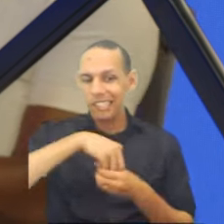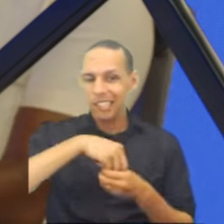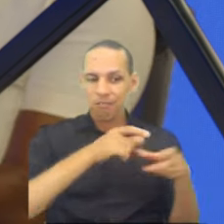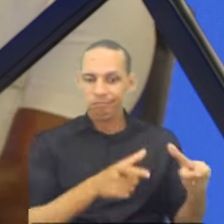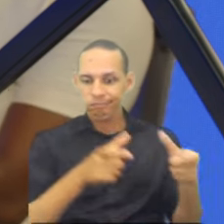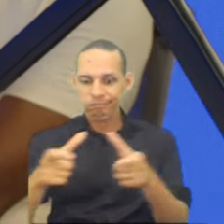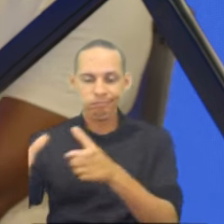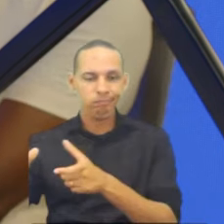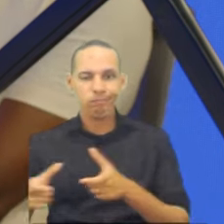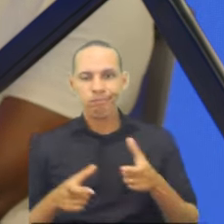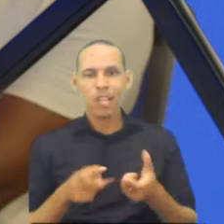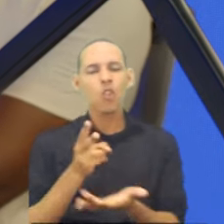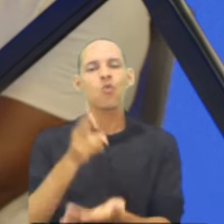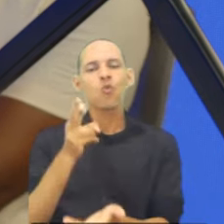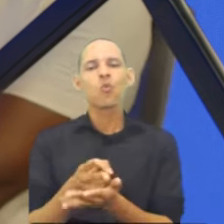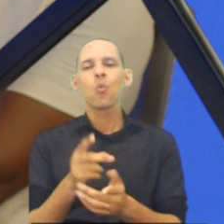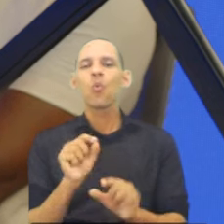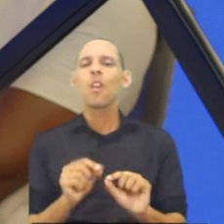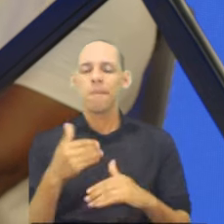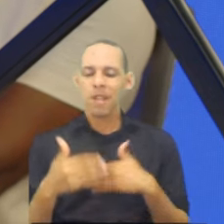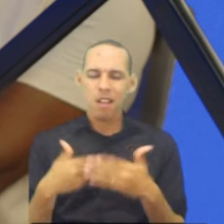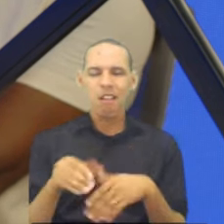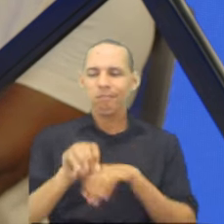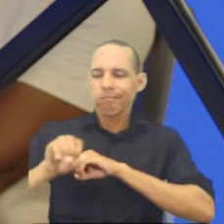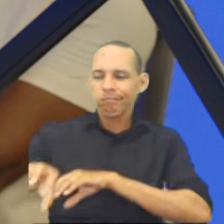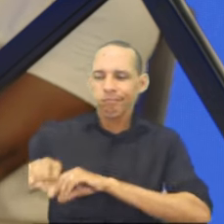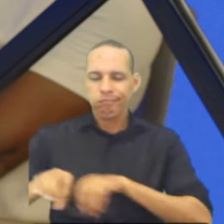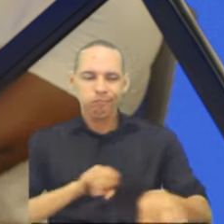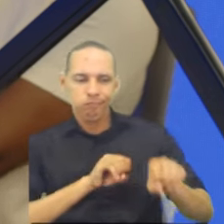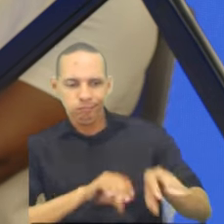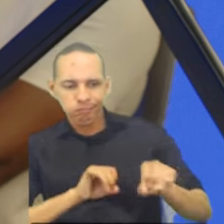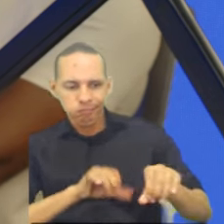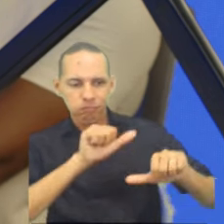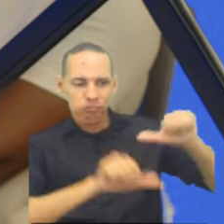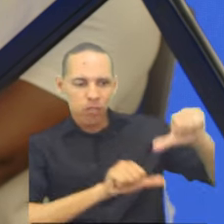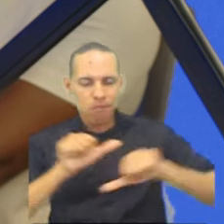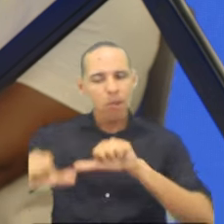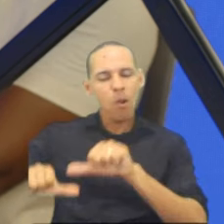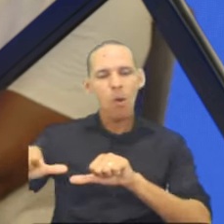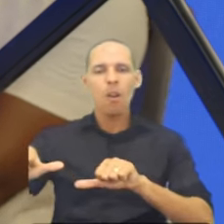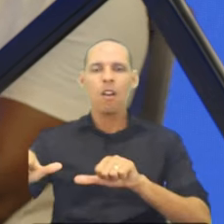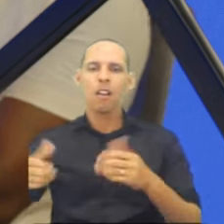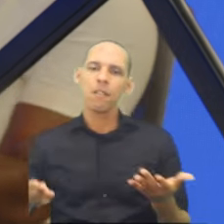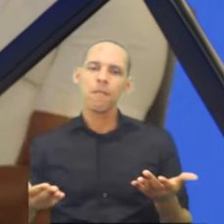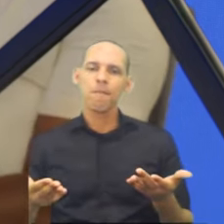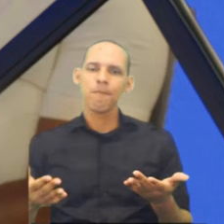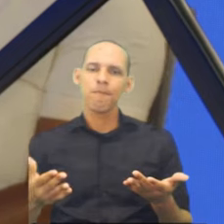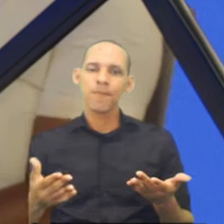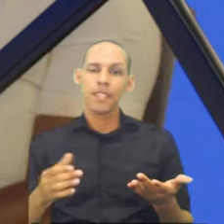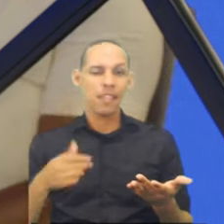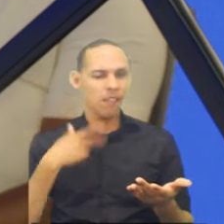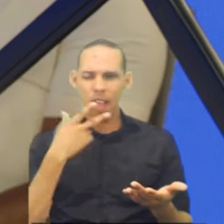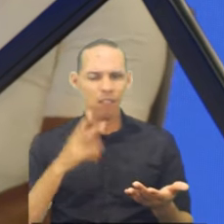além de continuar no processo de educação e transformação porque se efetivamente